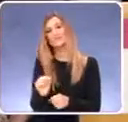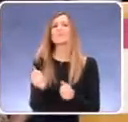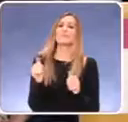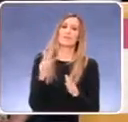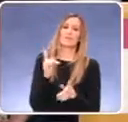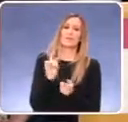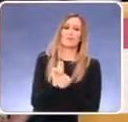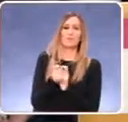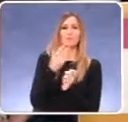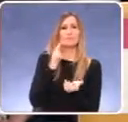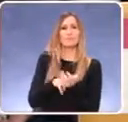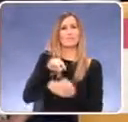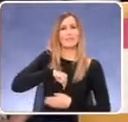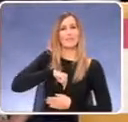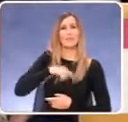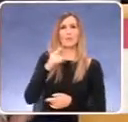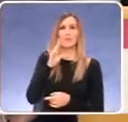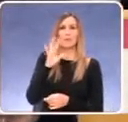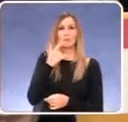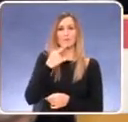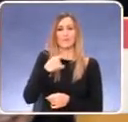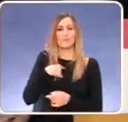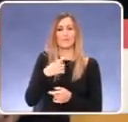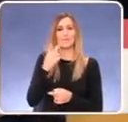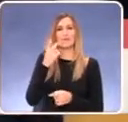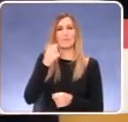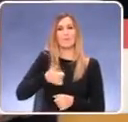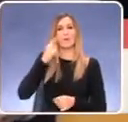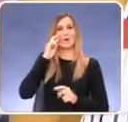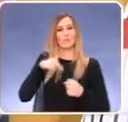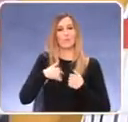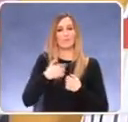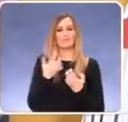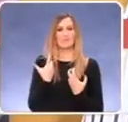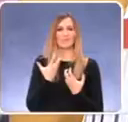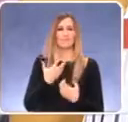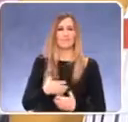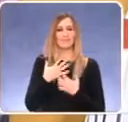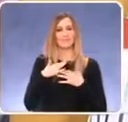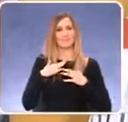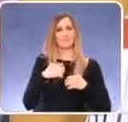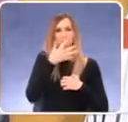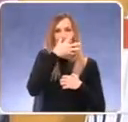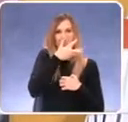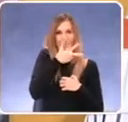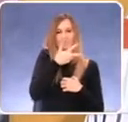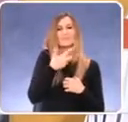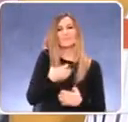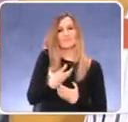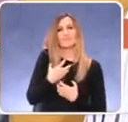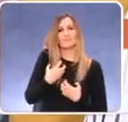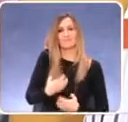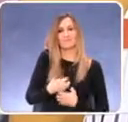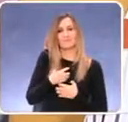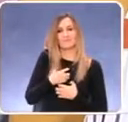mudou concretamente dentro de si, quando diz que melhorou a autoestima? Sentia-se em baixo em relação à autoestima? Sim, sentia-me muito em baixo, porque a